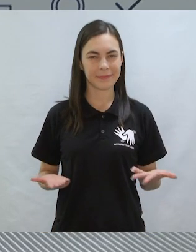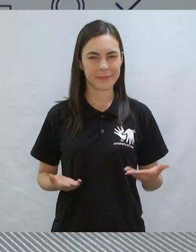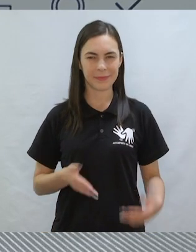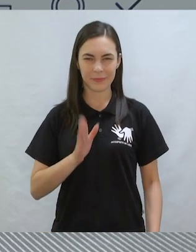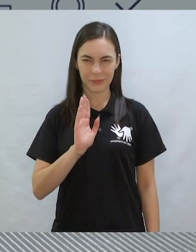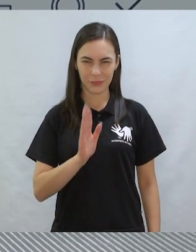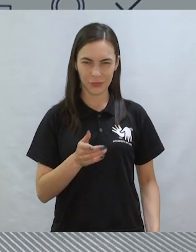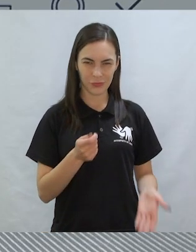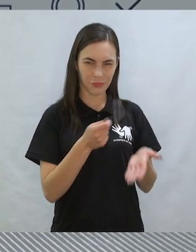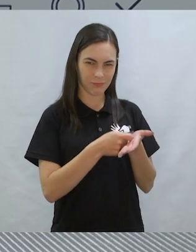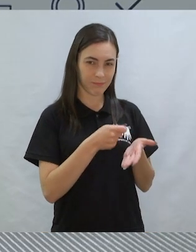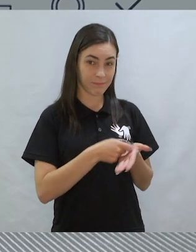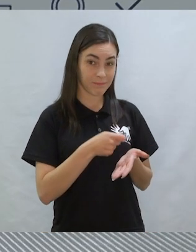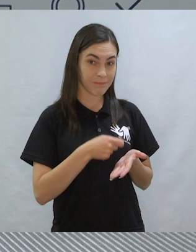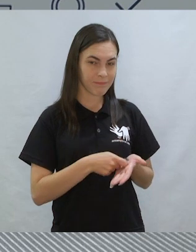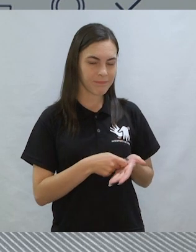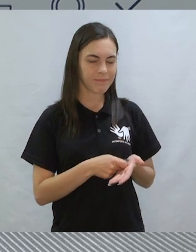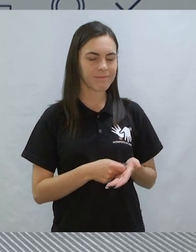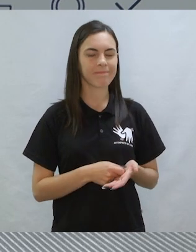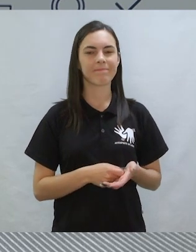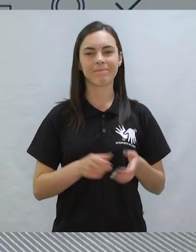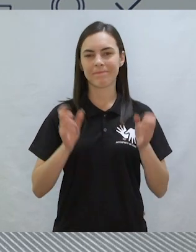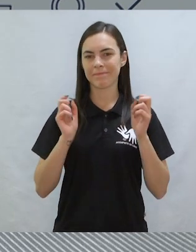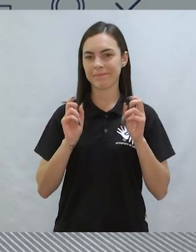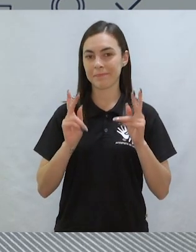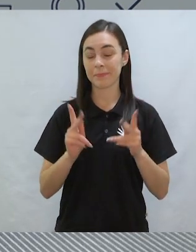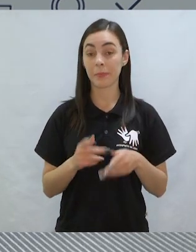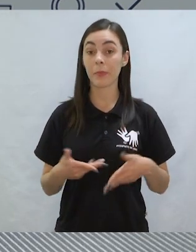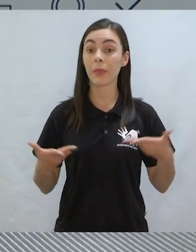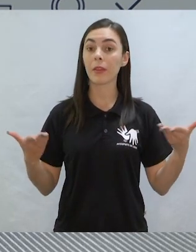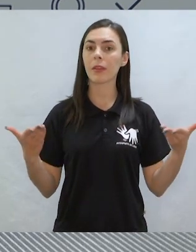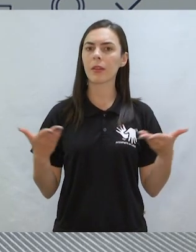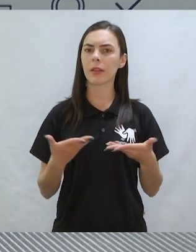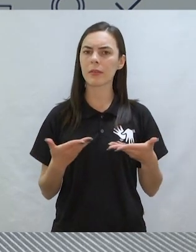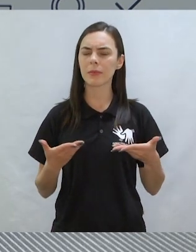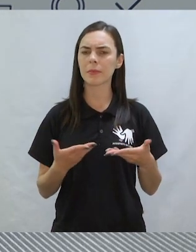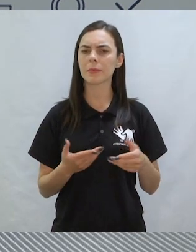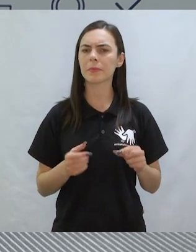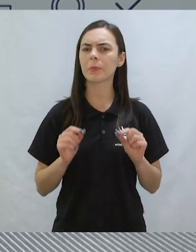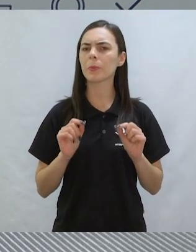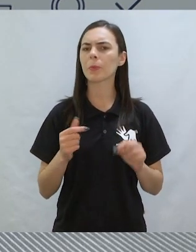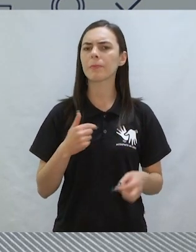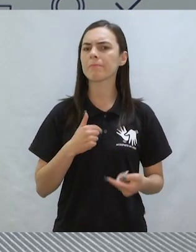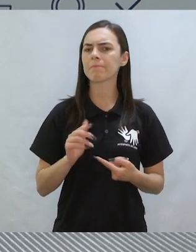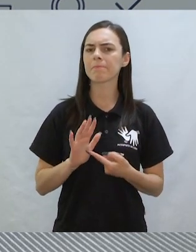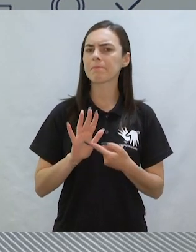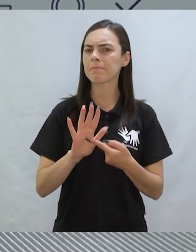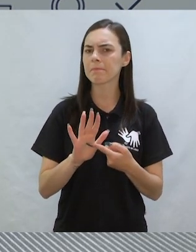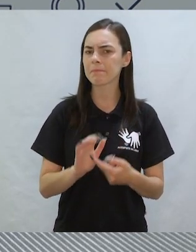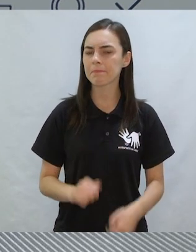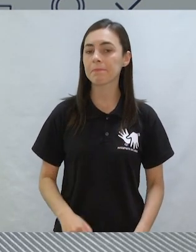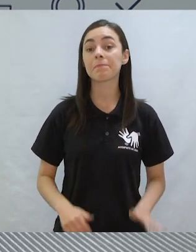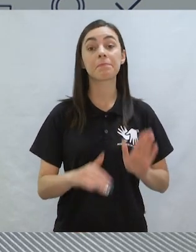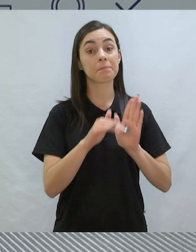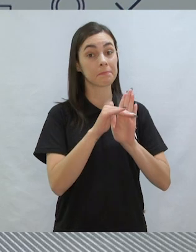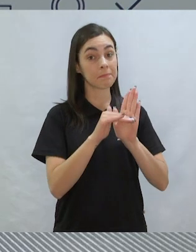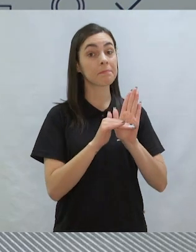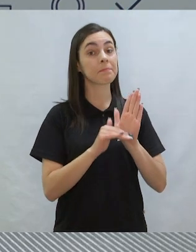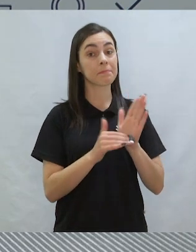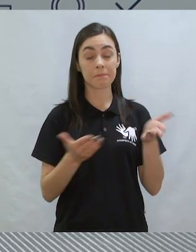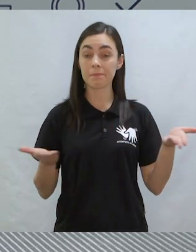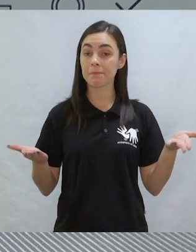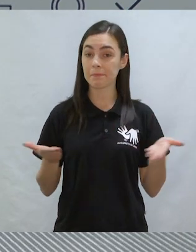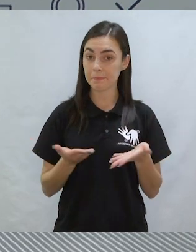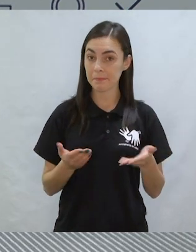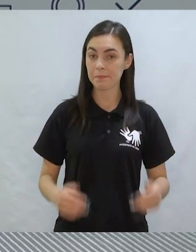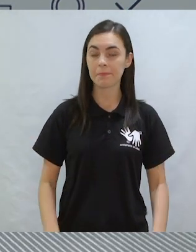E aí, já fizeram o registro? Ah, muito bem. Então agora, sabe o que a professora vai apresentar para você? A